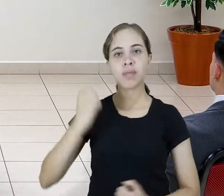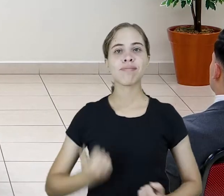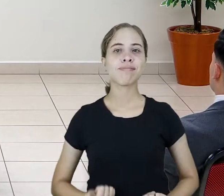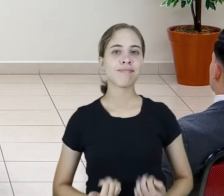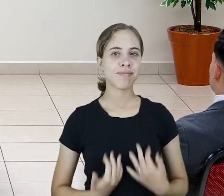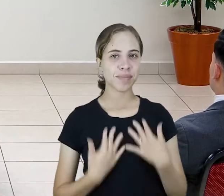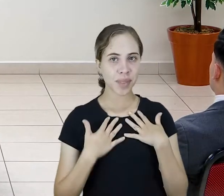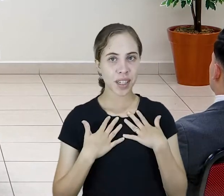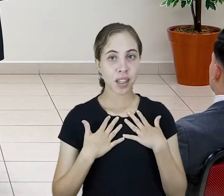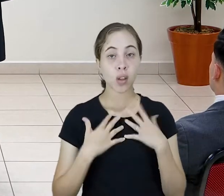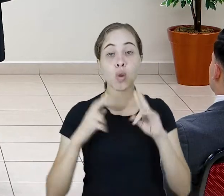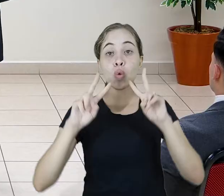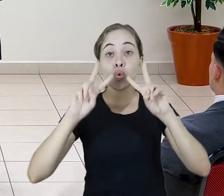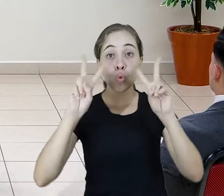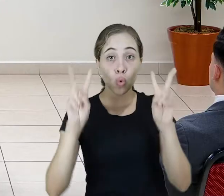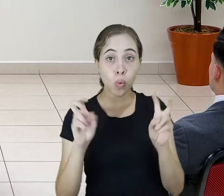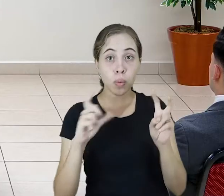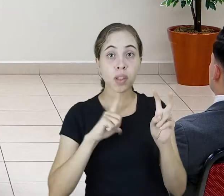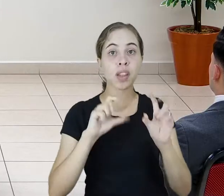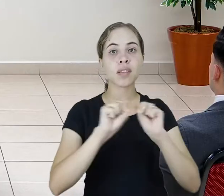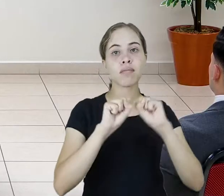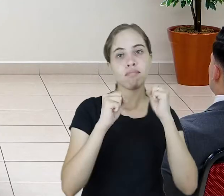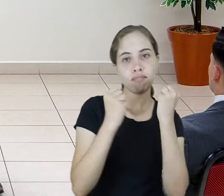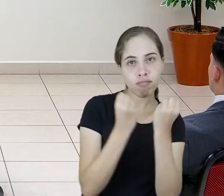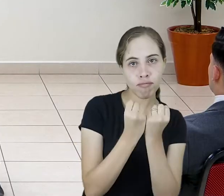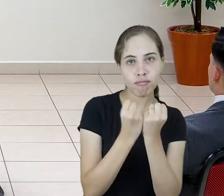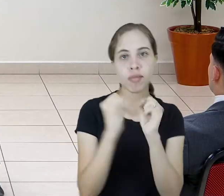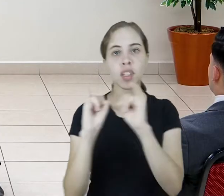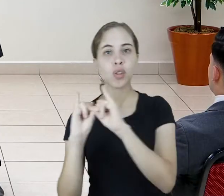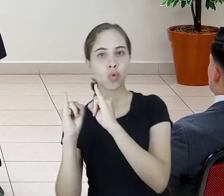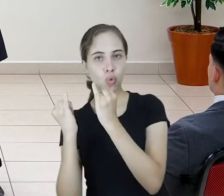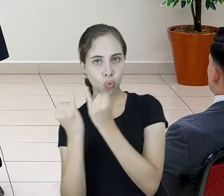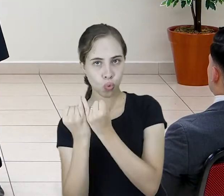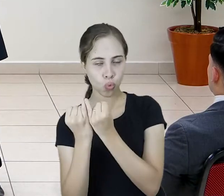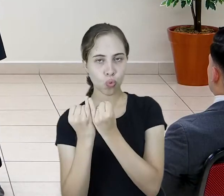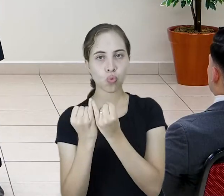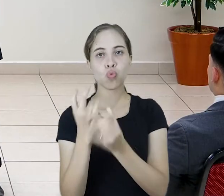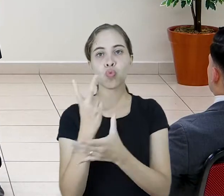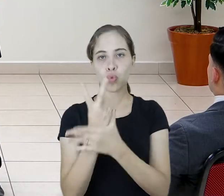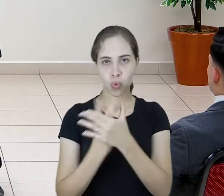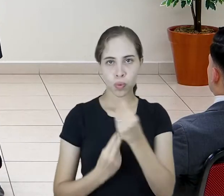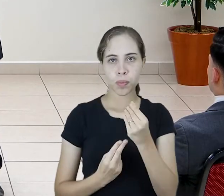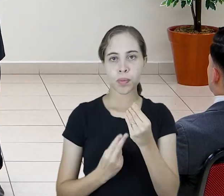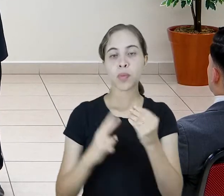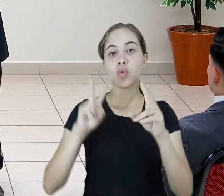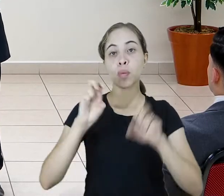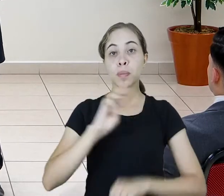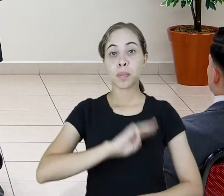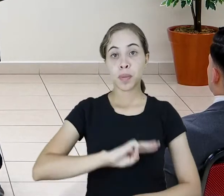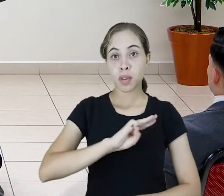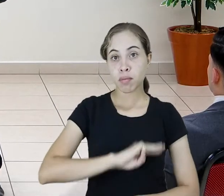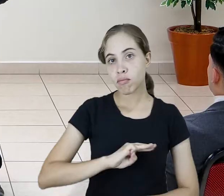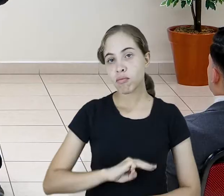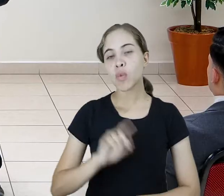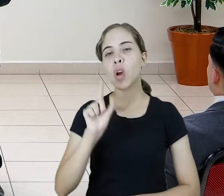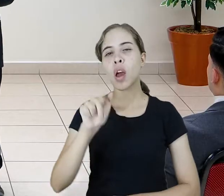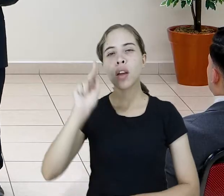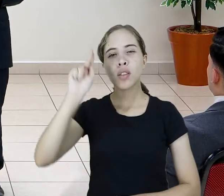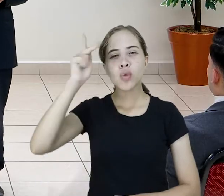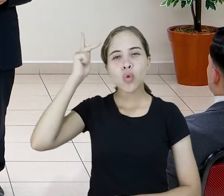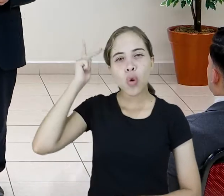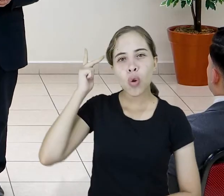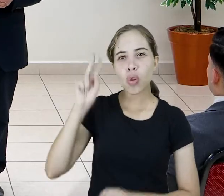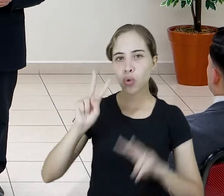inspiradora envolvendo o seminário e o Instituto Missionário. Mais especificamente, essa história refere-se